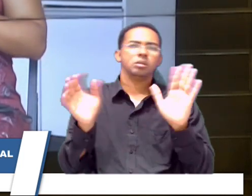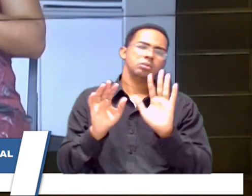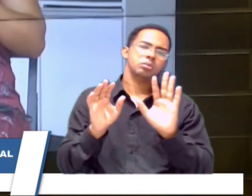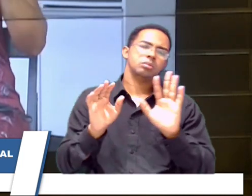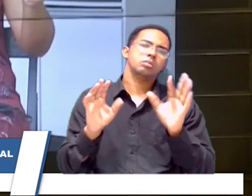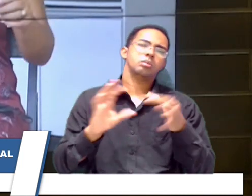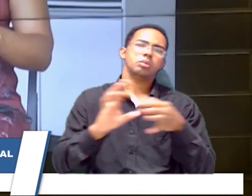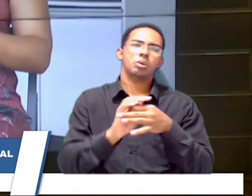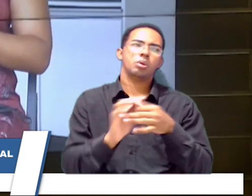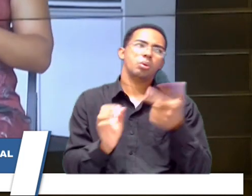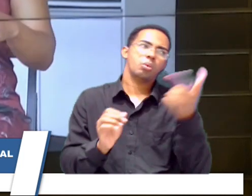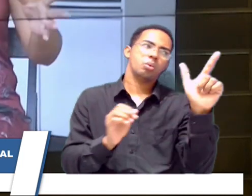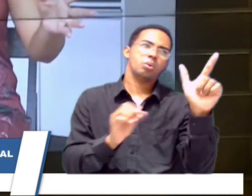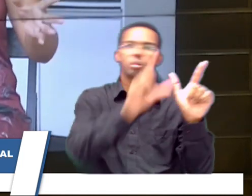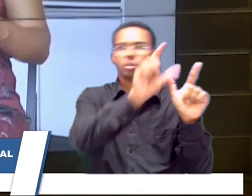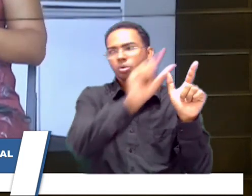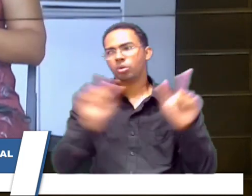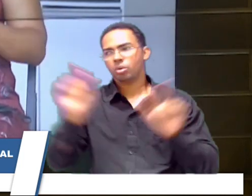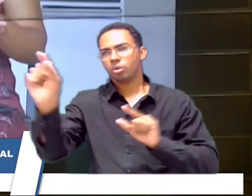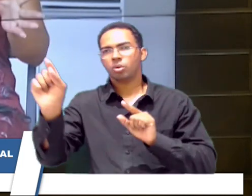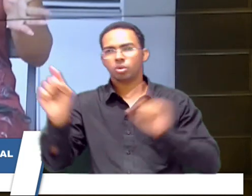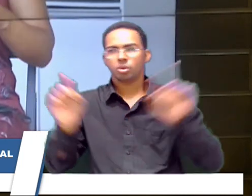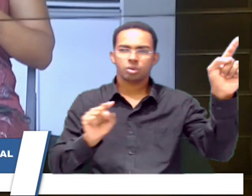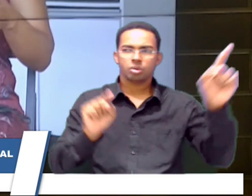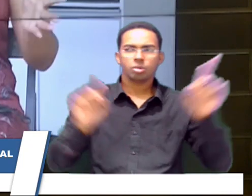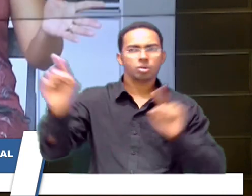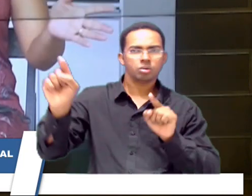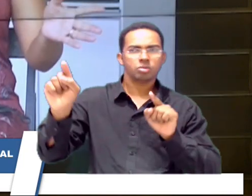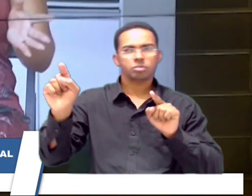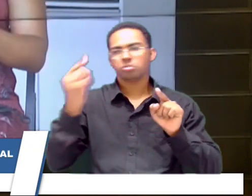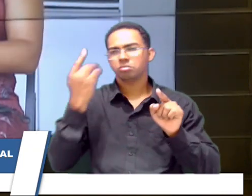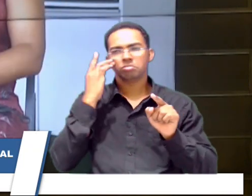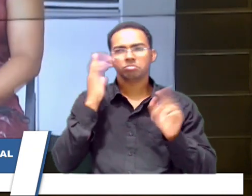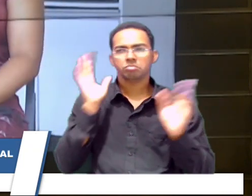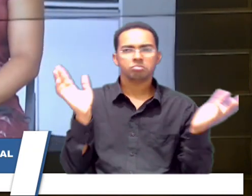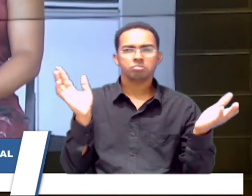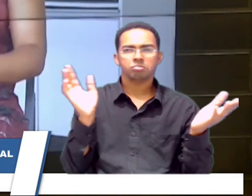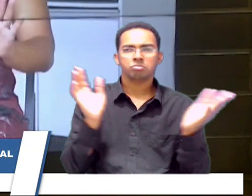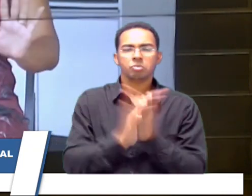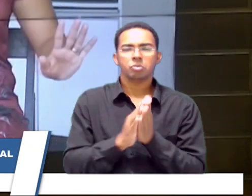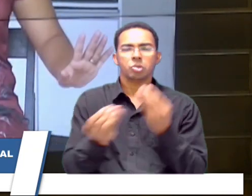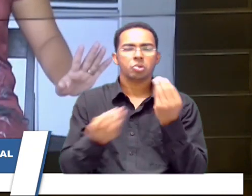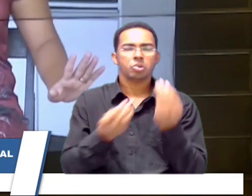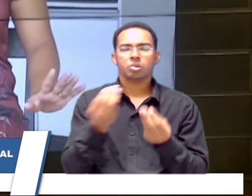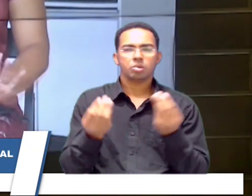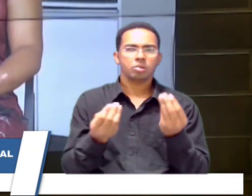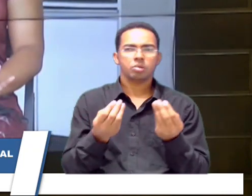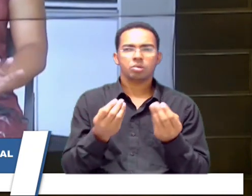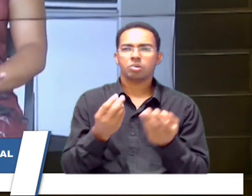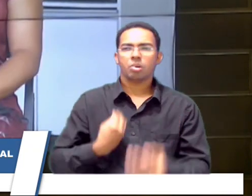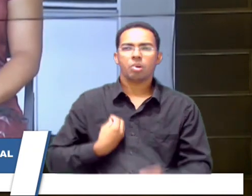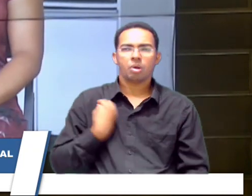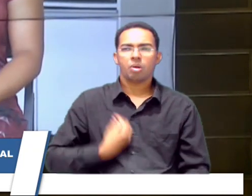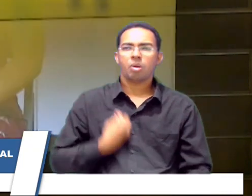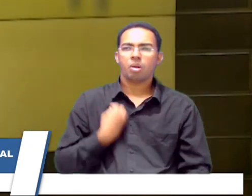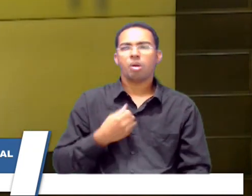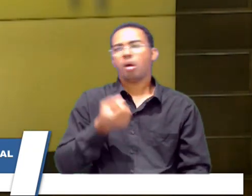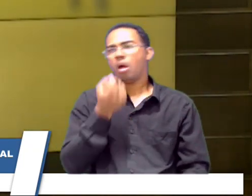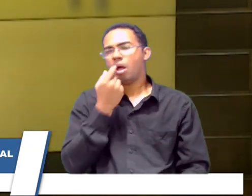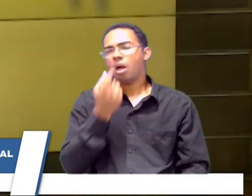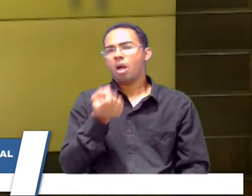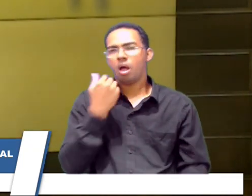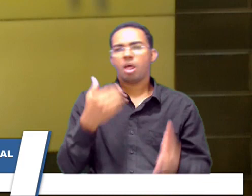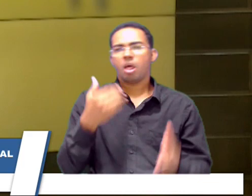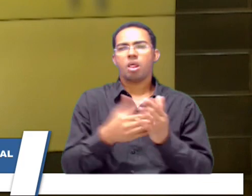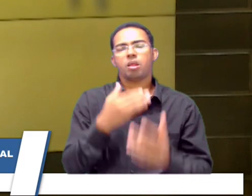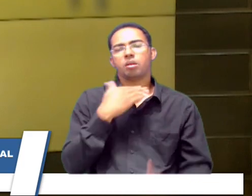com esse aqui, tira esse aqui, aí fica assim, ó. Você não tem saída, vai viver para sempre tomando o remédio, até morrer no caso,